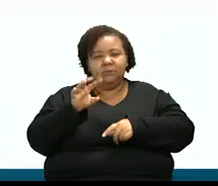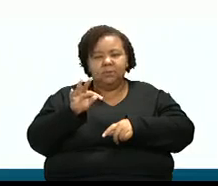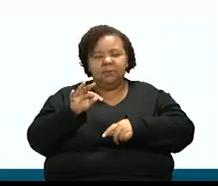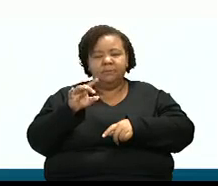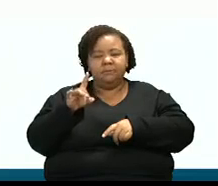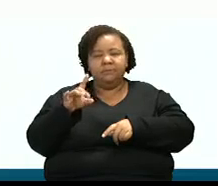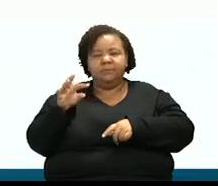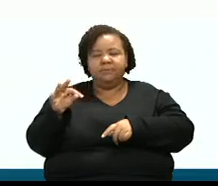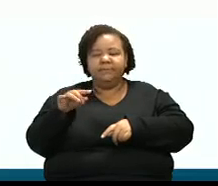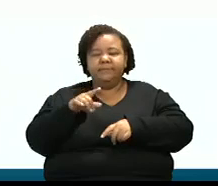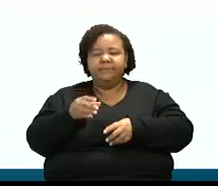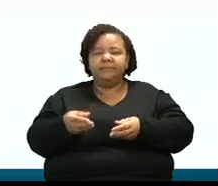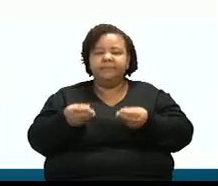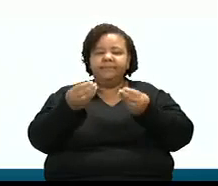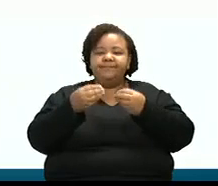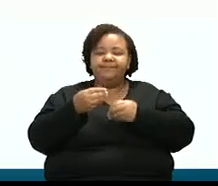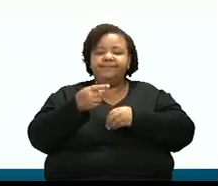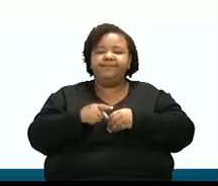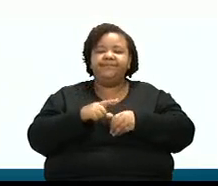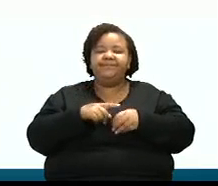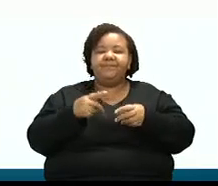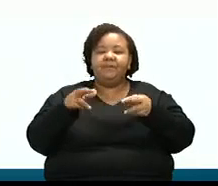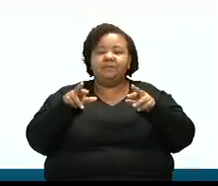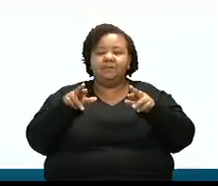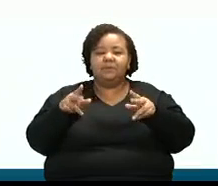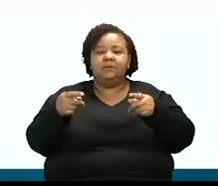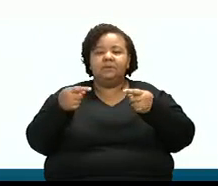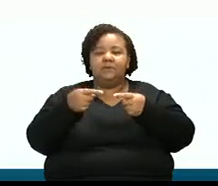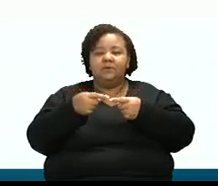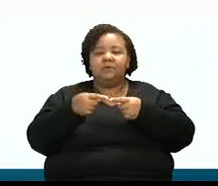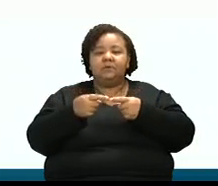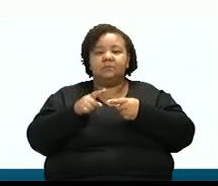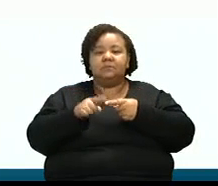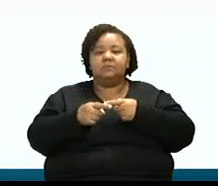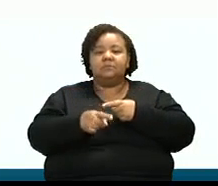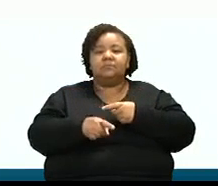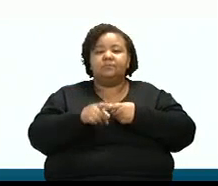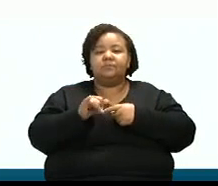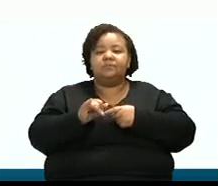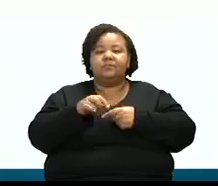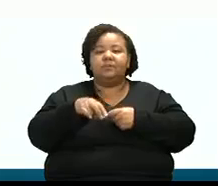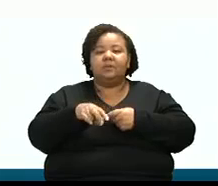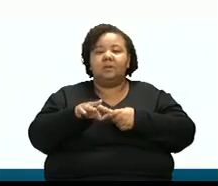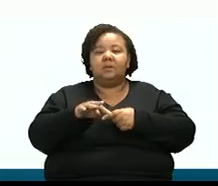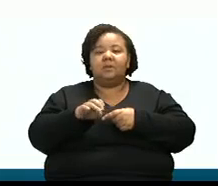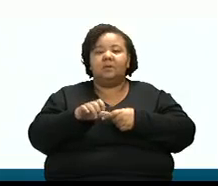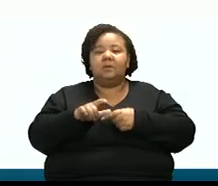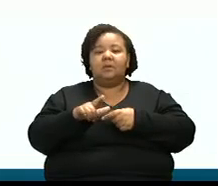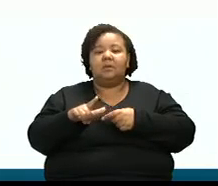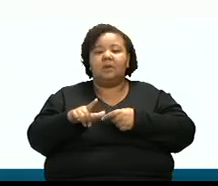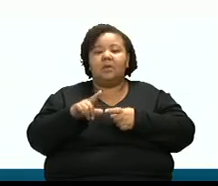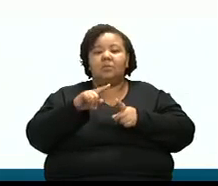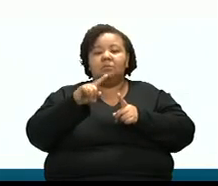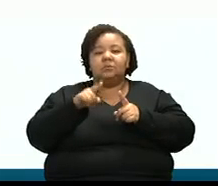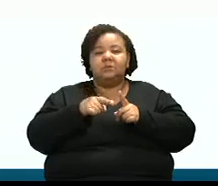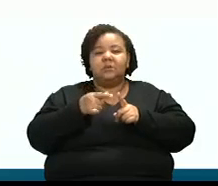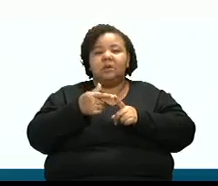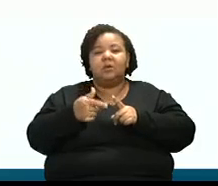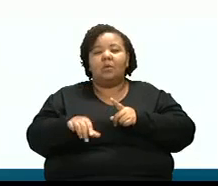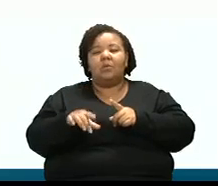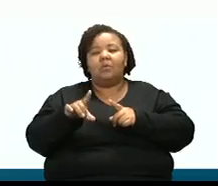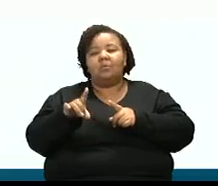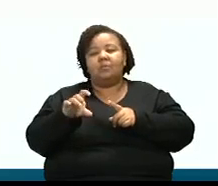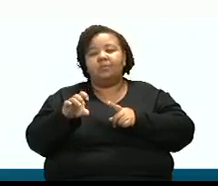vai proporcionar essa equivalência entre a integral de linha com a integral definida